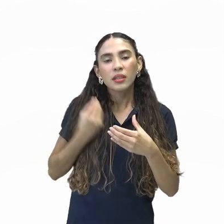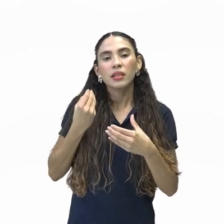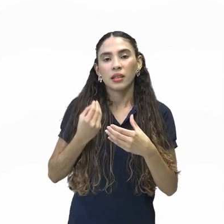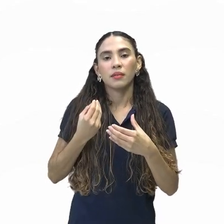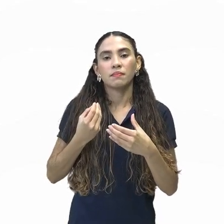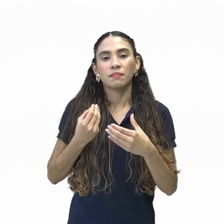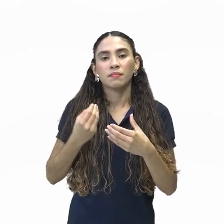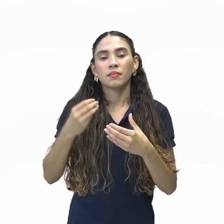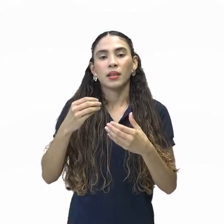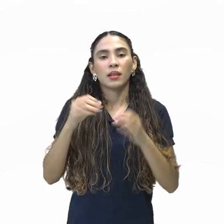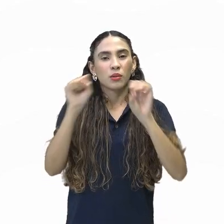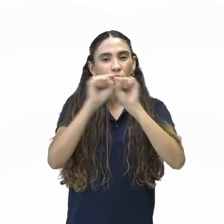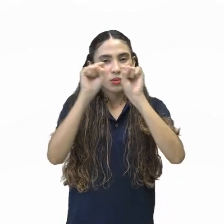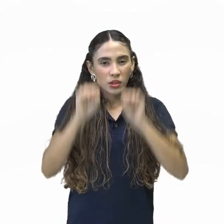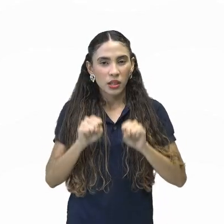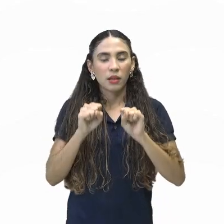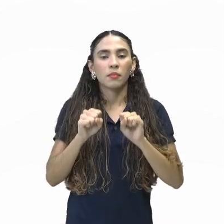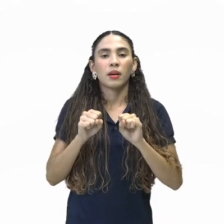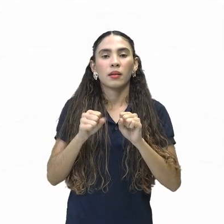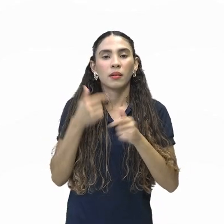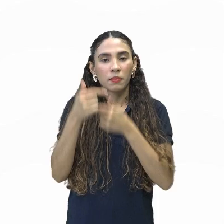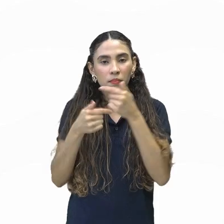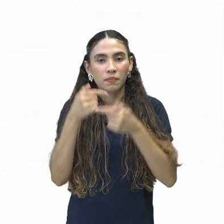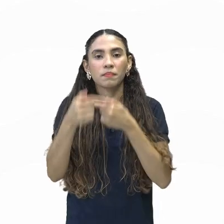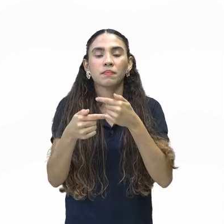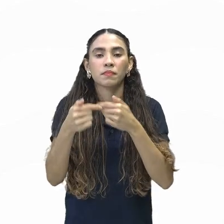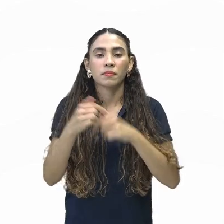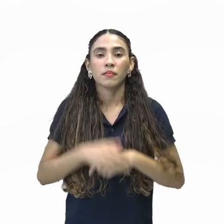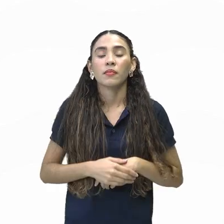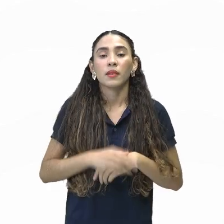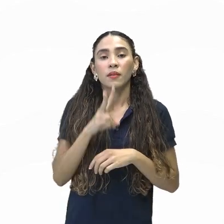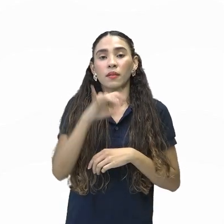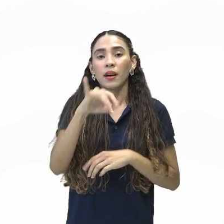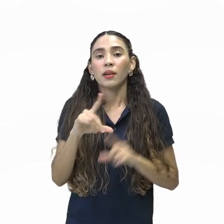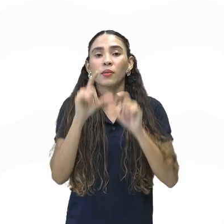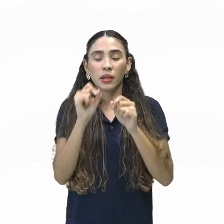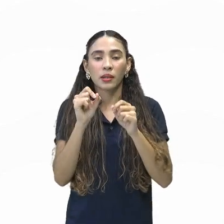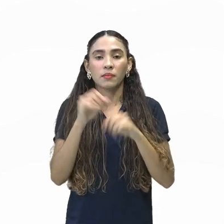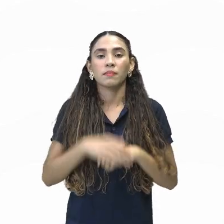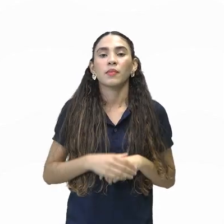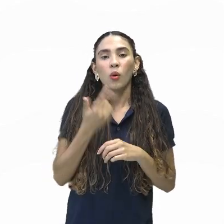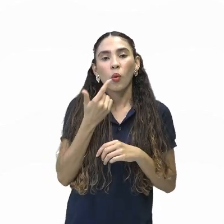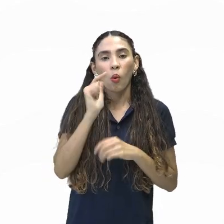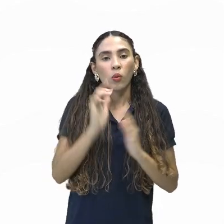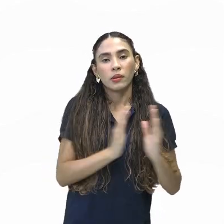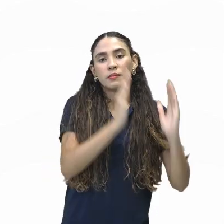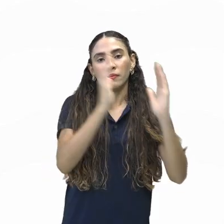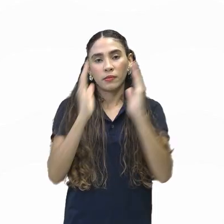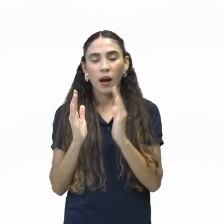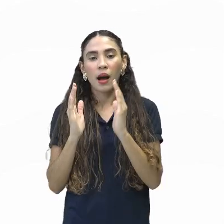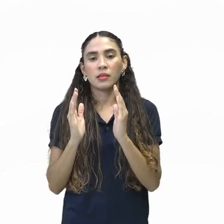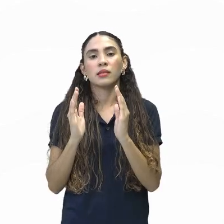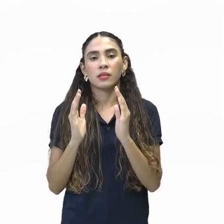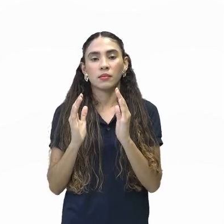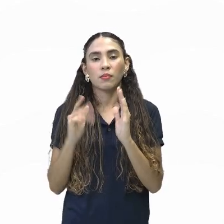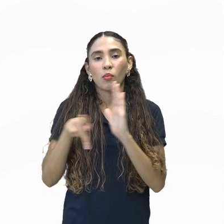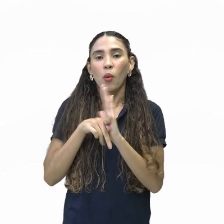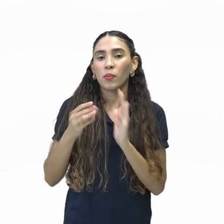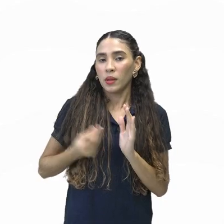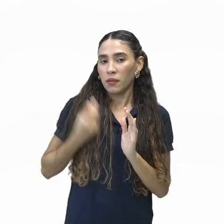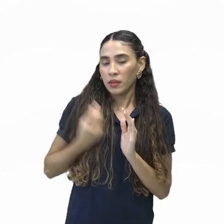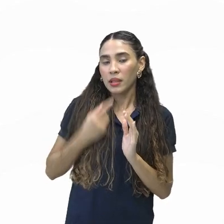né, através do sistema de reprodução, né, ele vai passar para outra fase, outro ciclo da vida, que